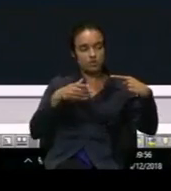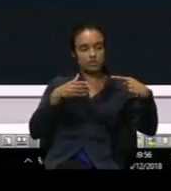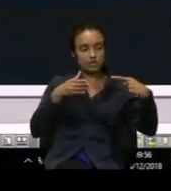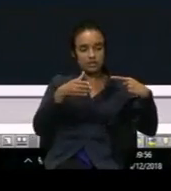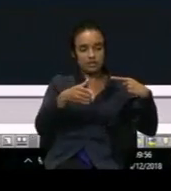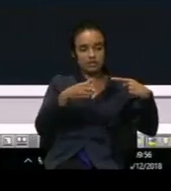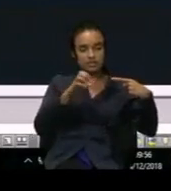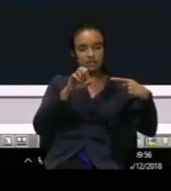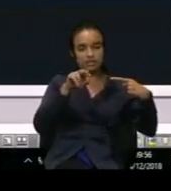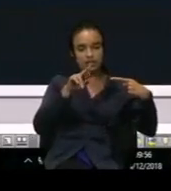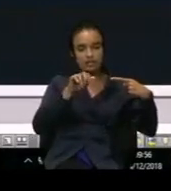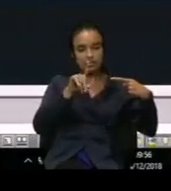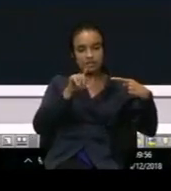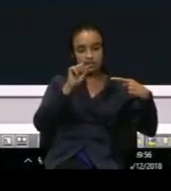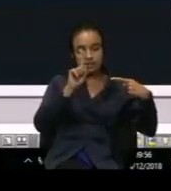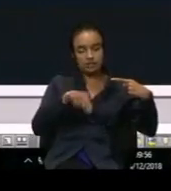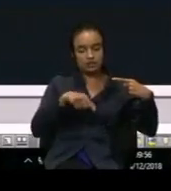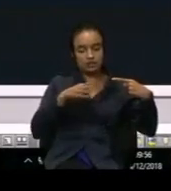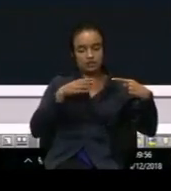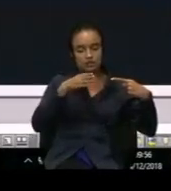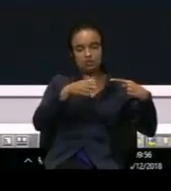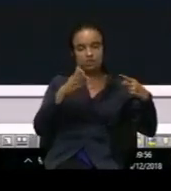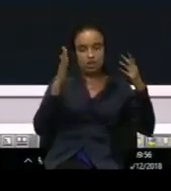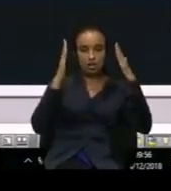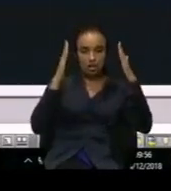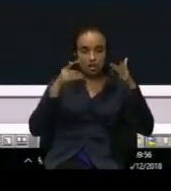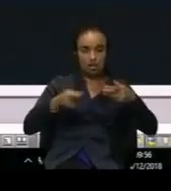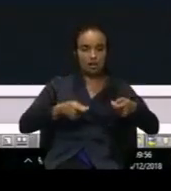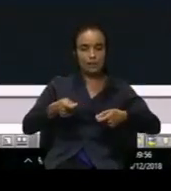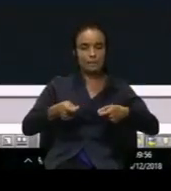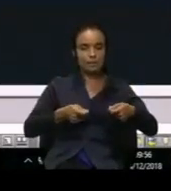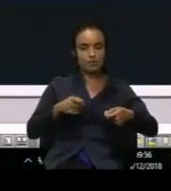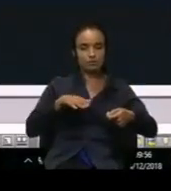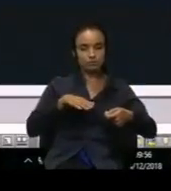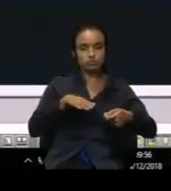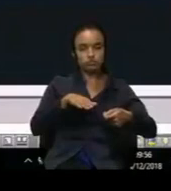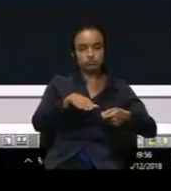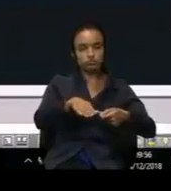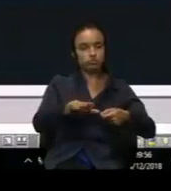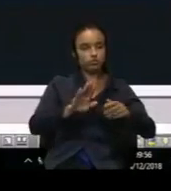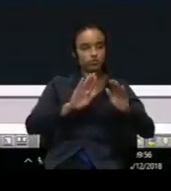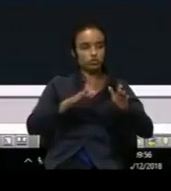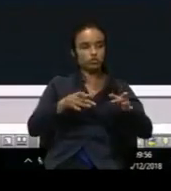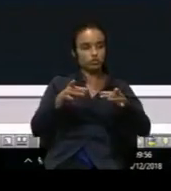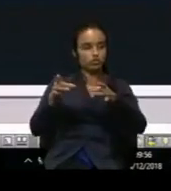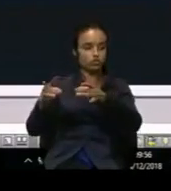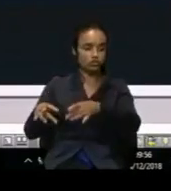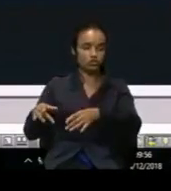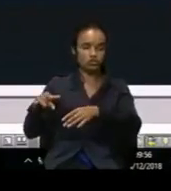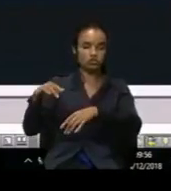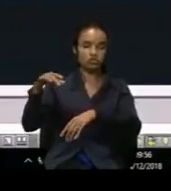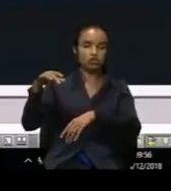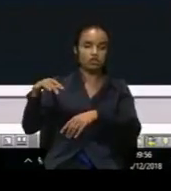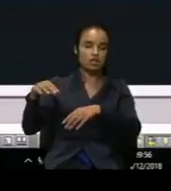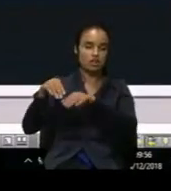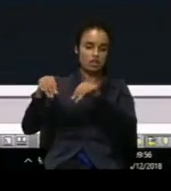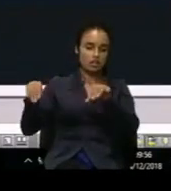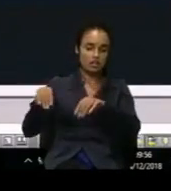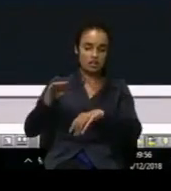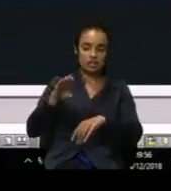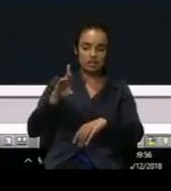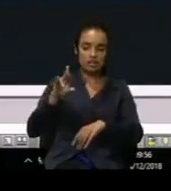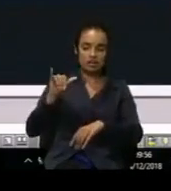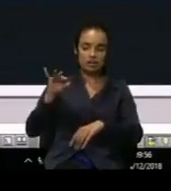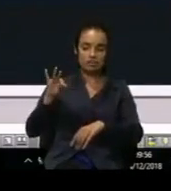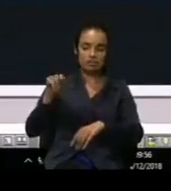obra. Então, o caminhão entra por aqui. Já deixa depositado a areia, a brita.